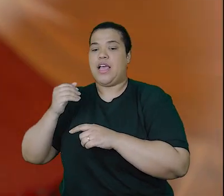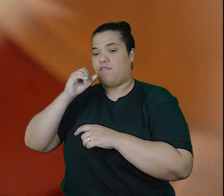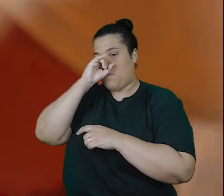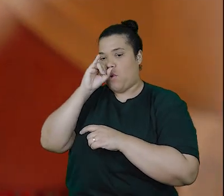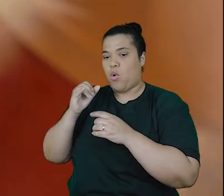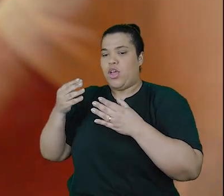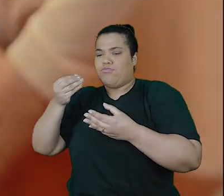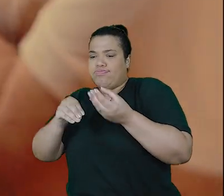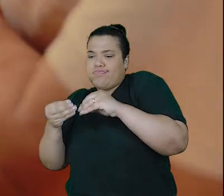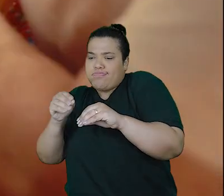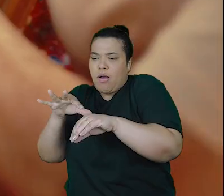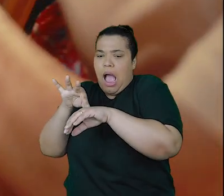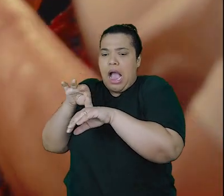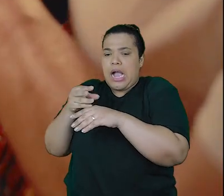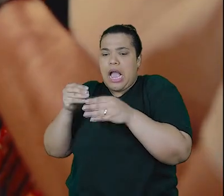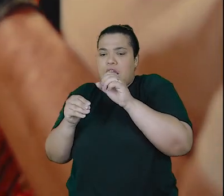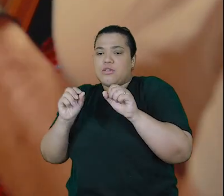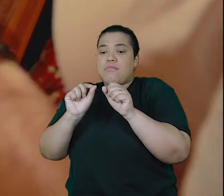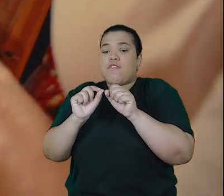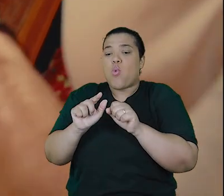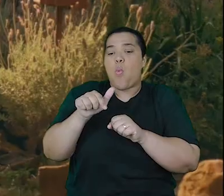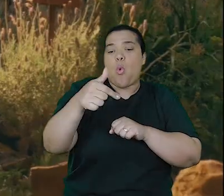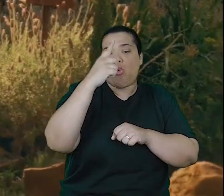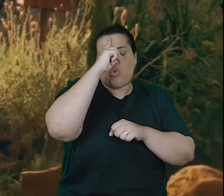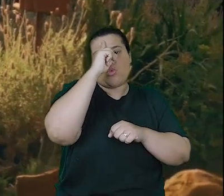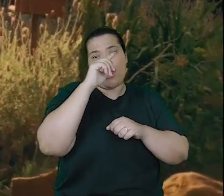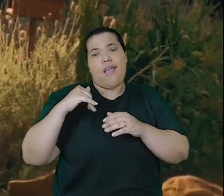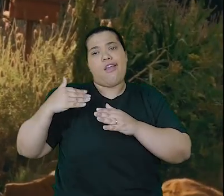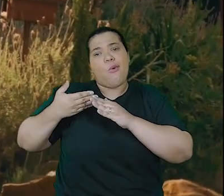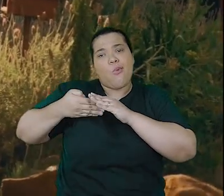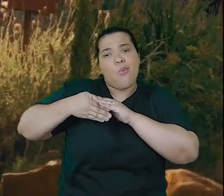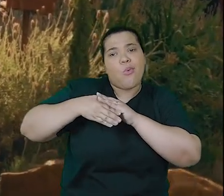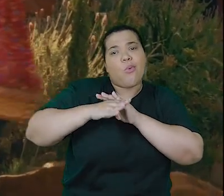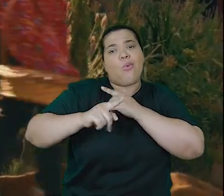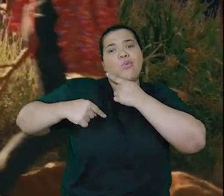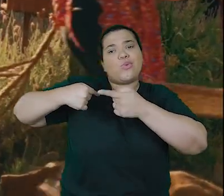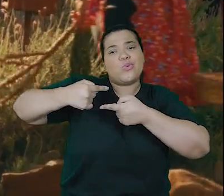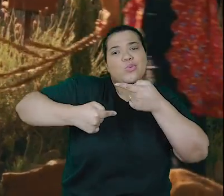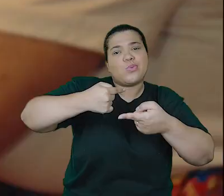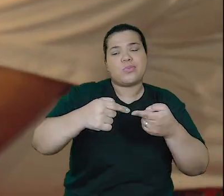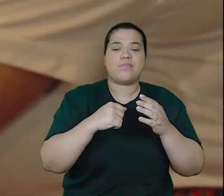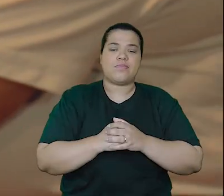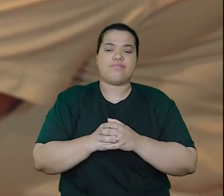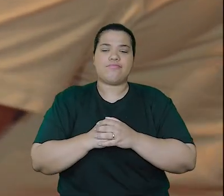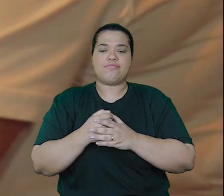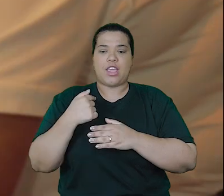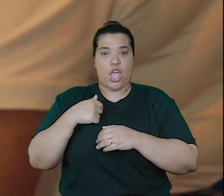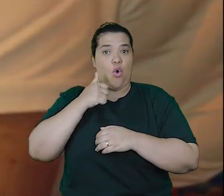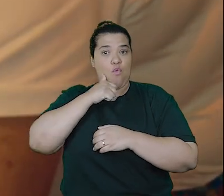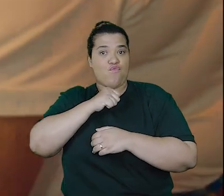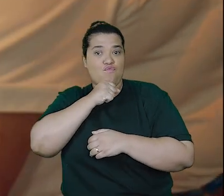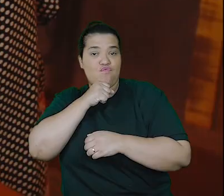depois, para fazer já no outro dia. E veio vindo o costume, né? Eu fui criada pela